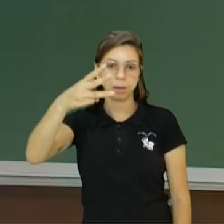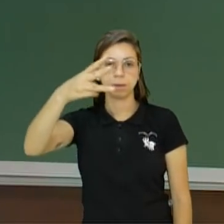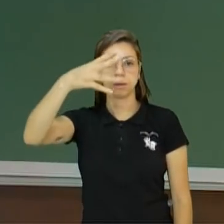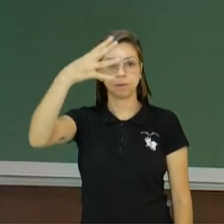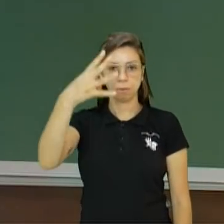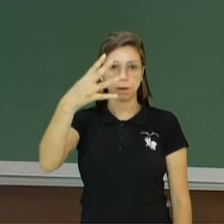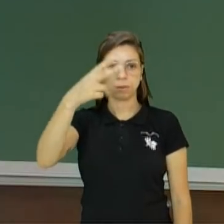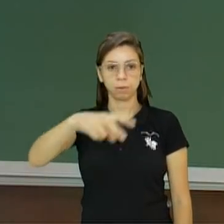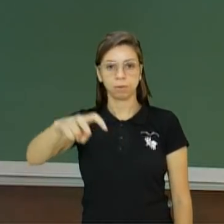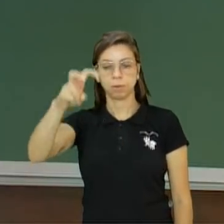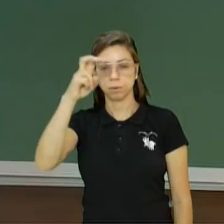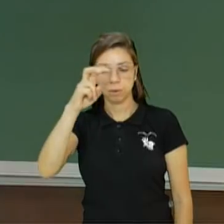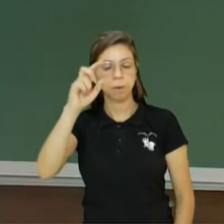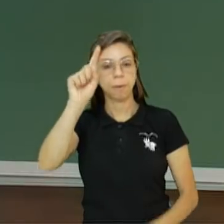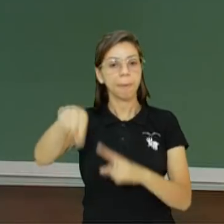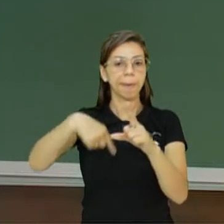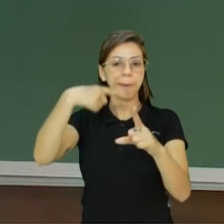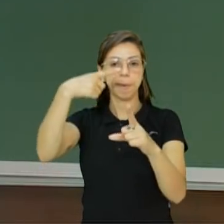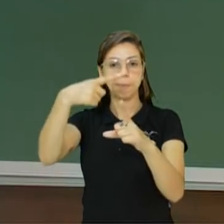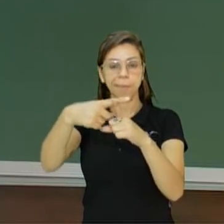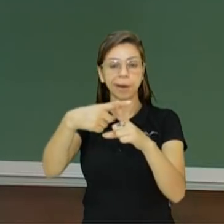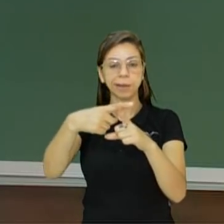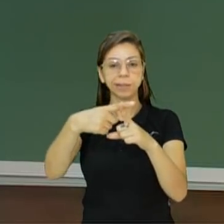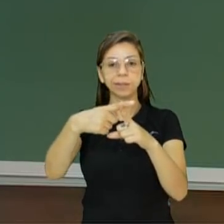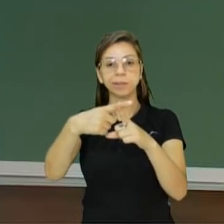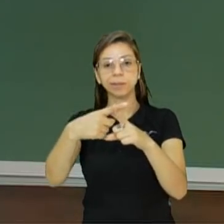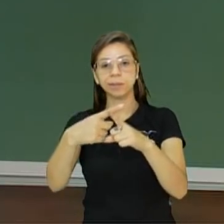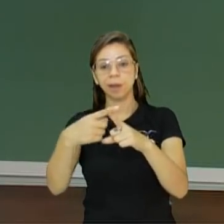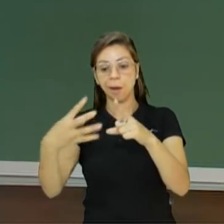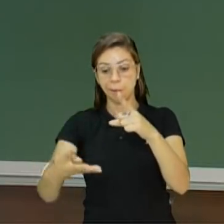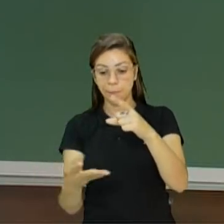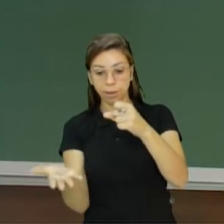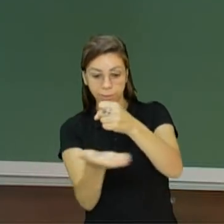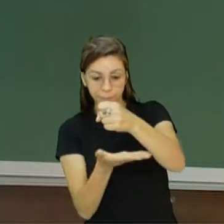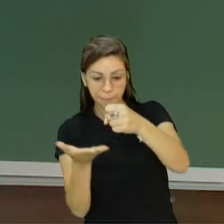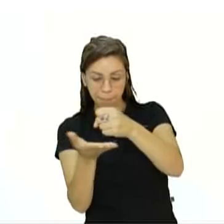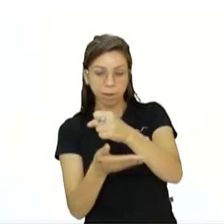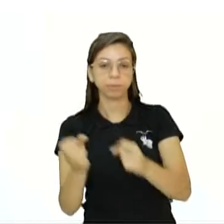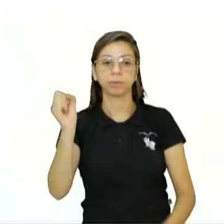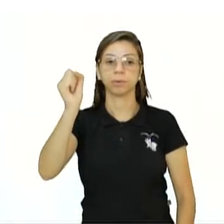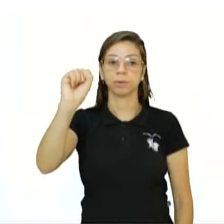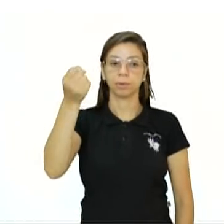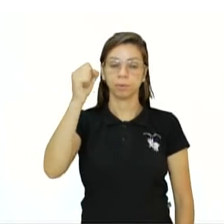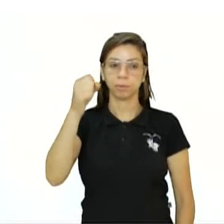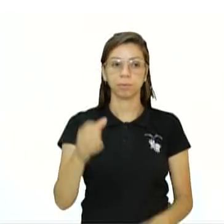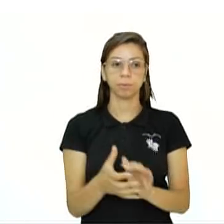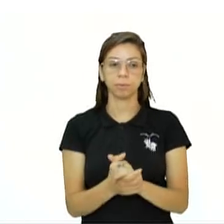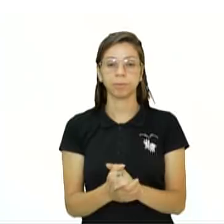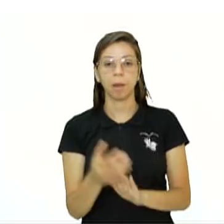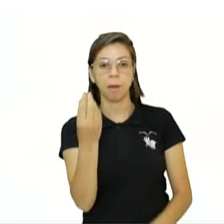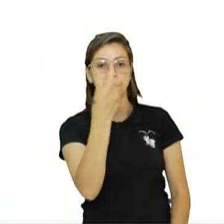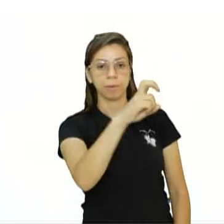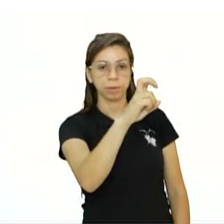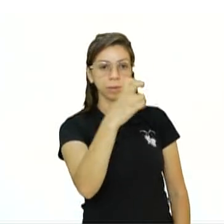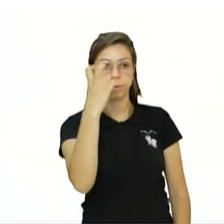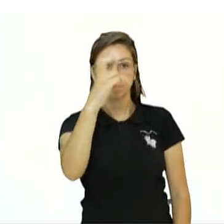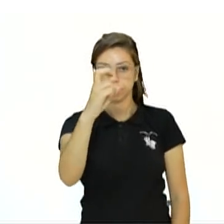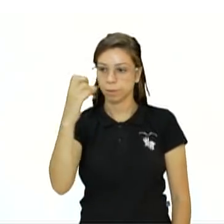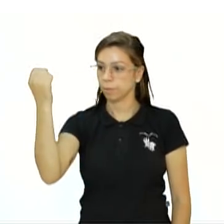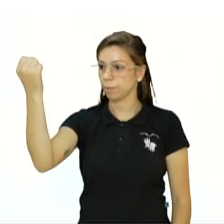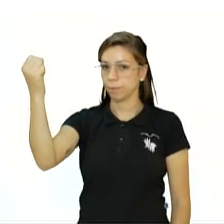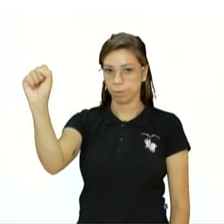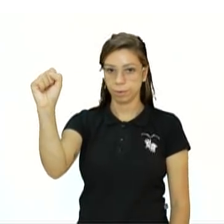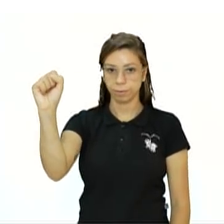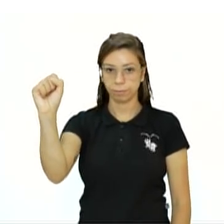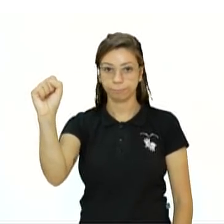cima, mais 4 na base, 8 arestas. Então, nós temos 5 faces, 5 vértices, 8